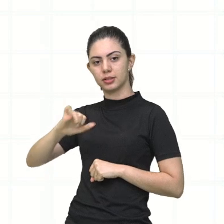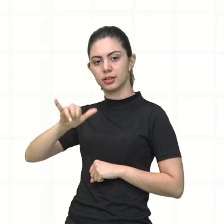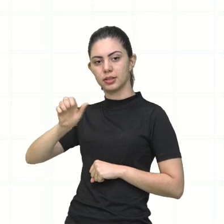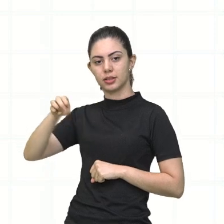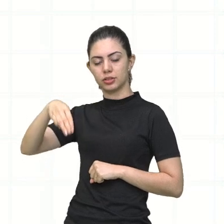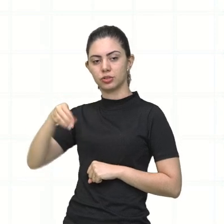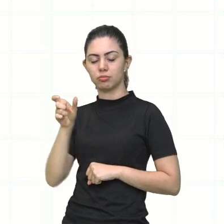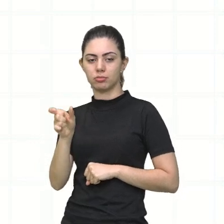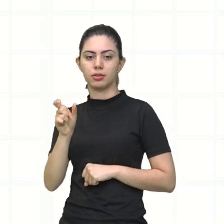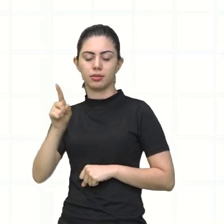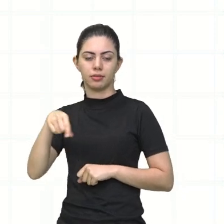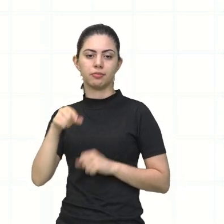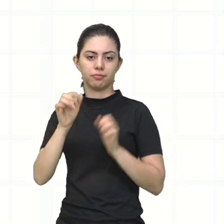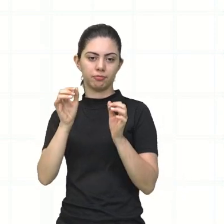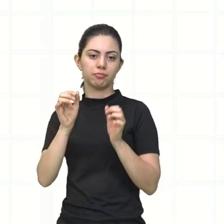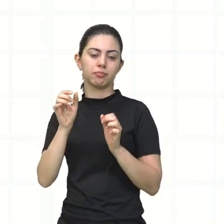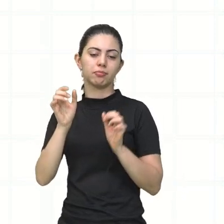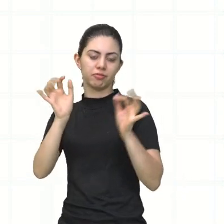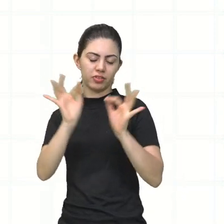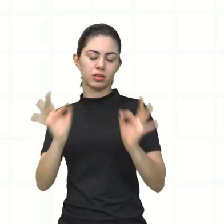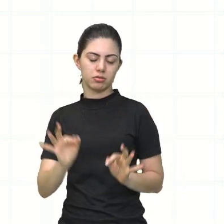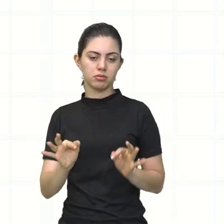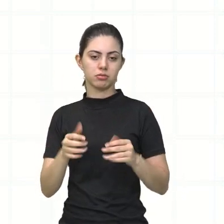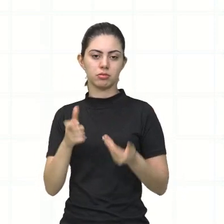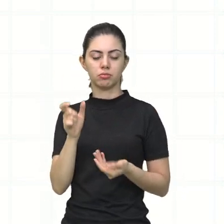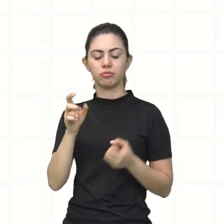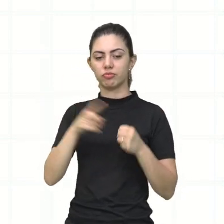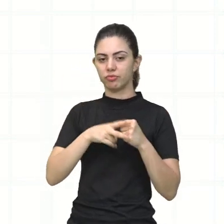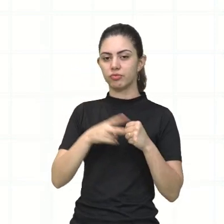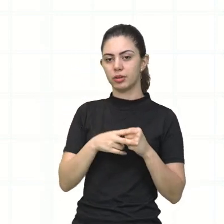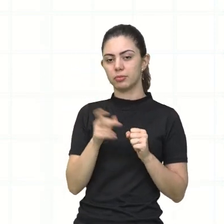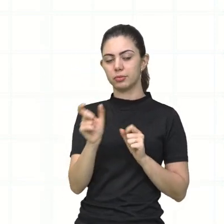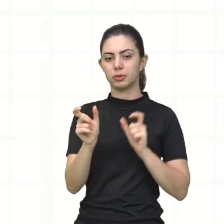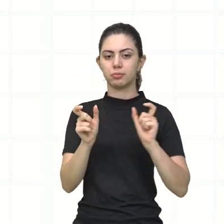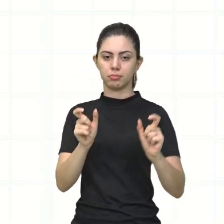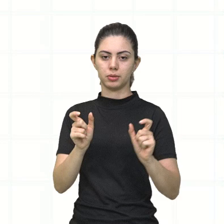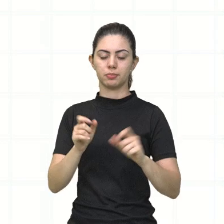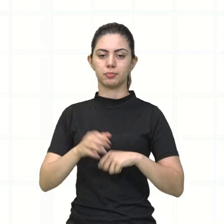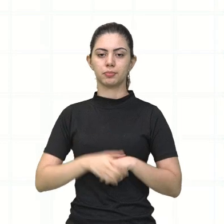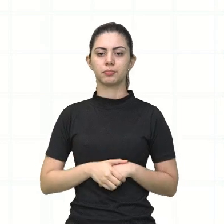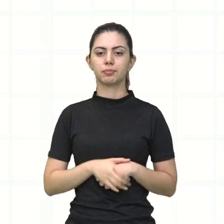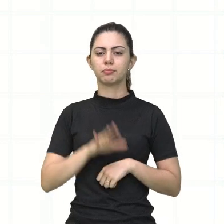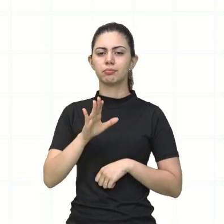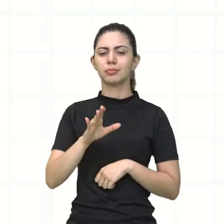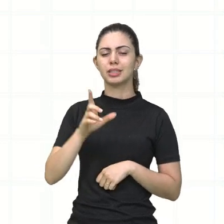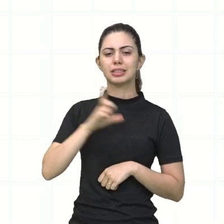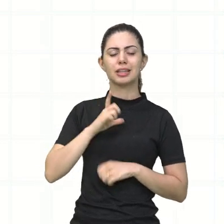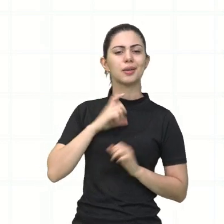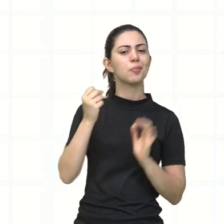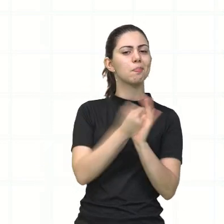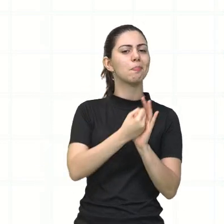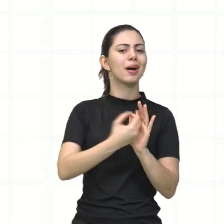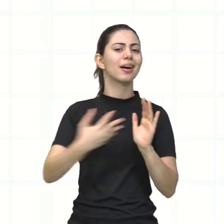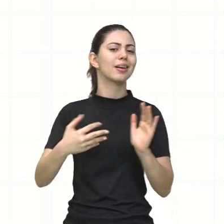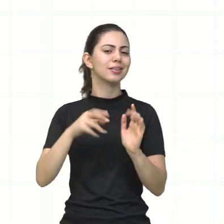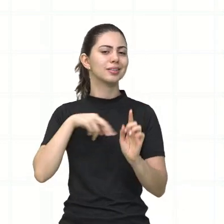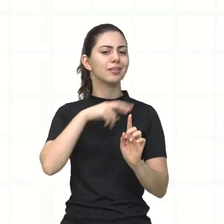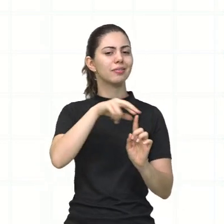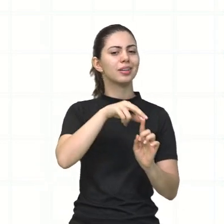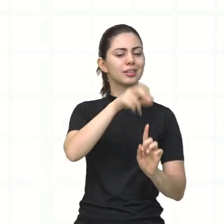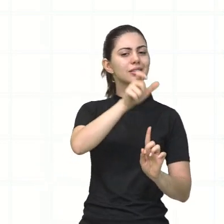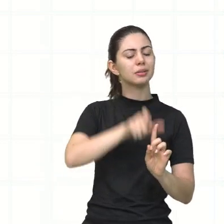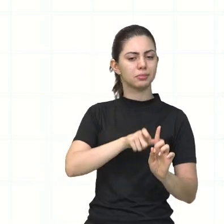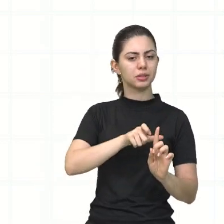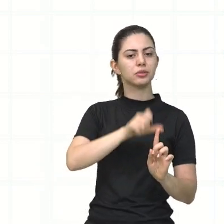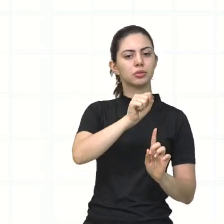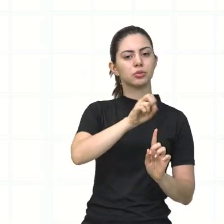sejam felizes, complementando aí o sentido do sujeito, minha maior esperança. Só que agora uma característica do sujeito, não uma ação